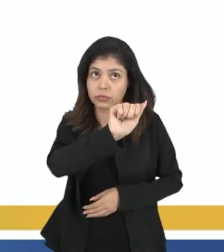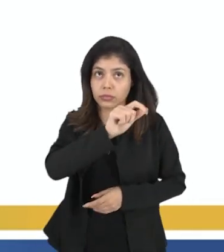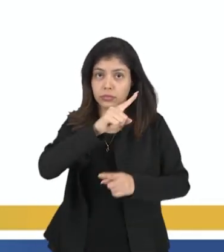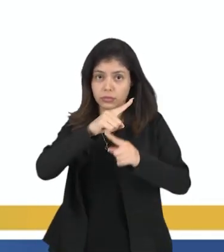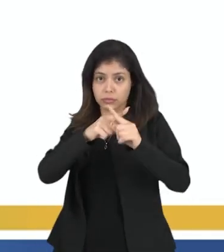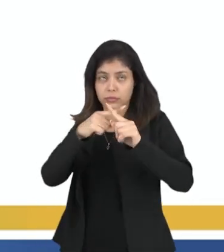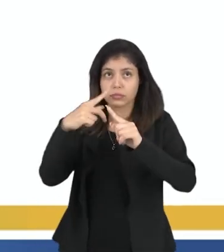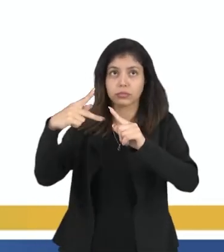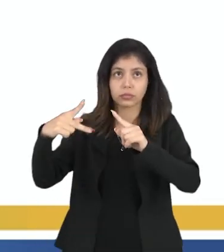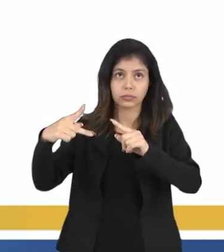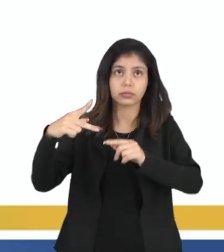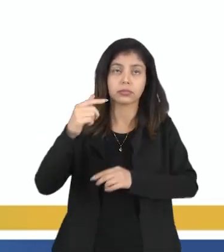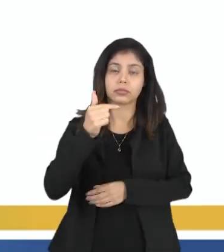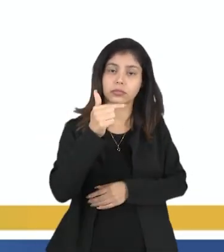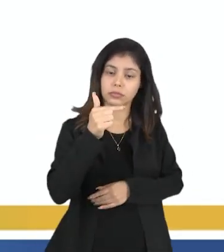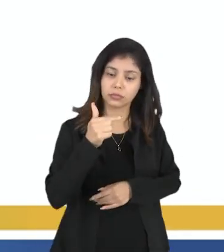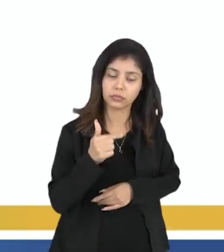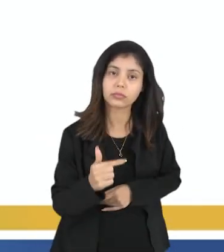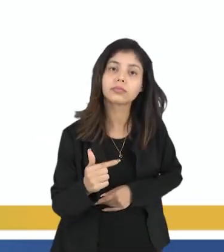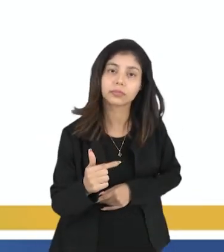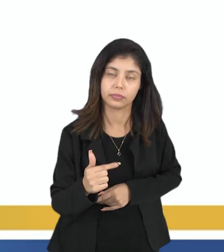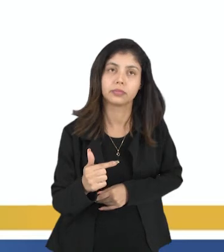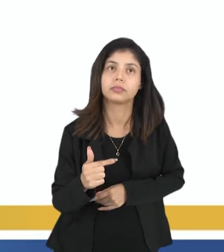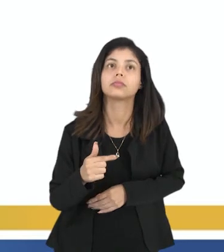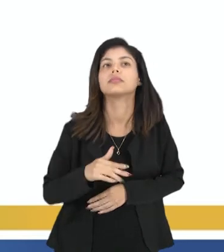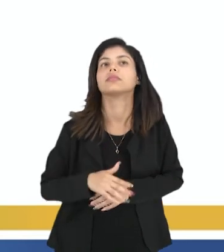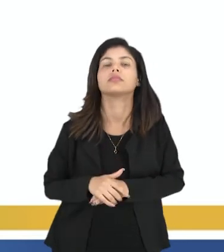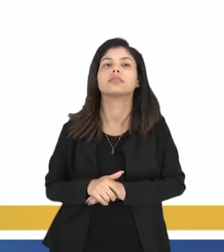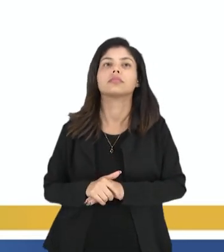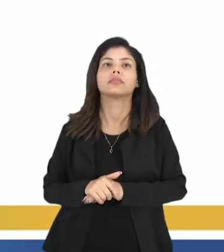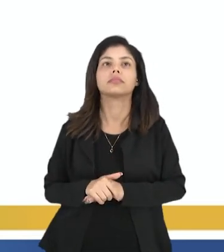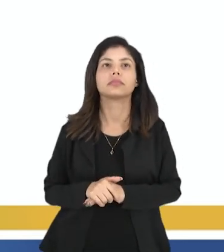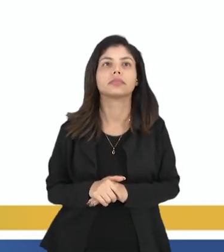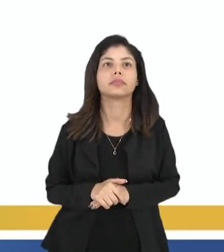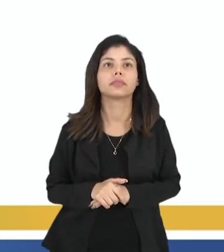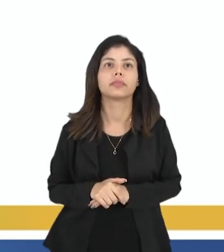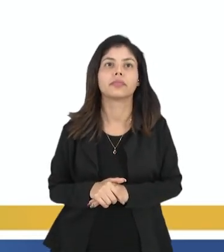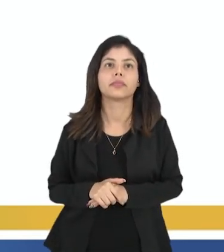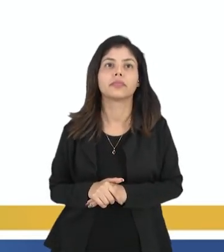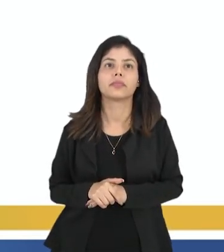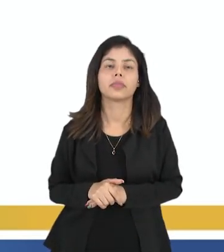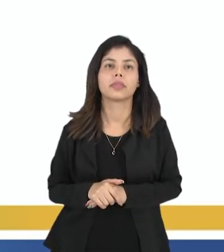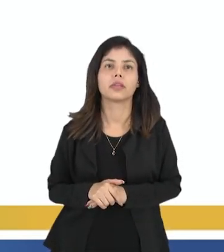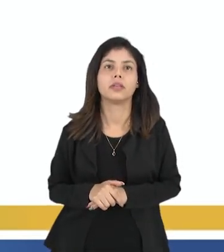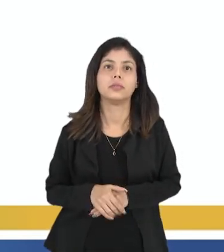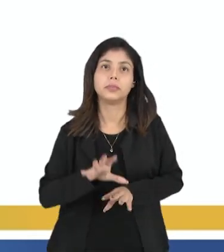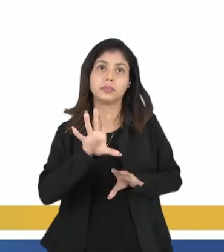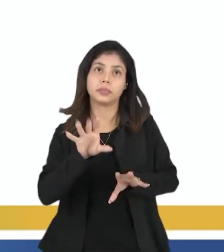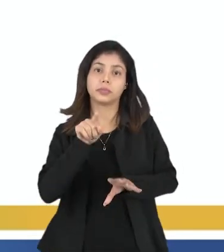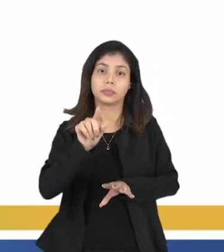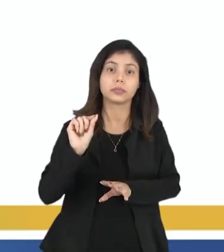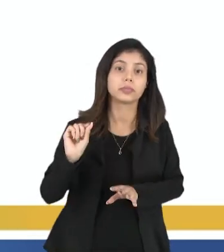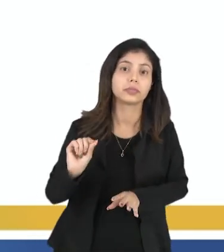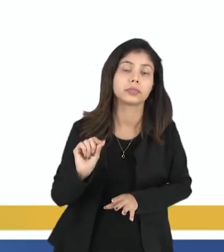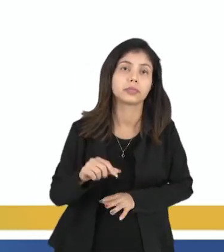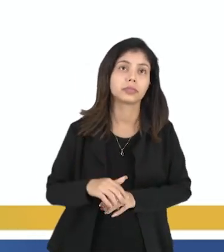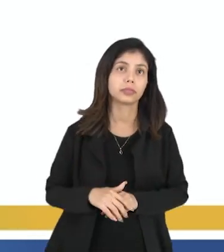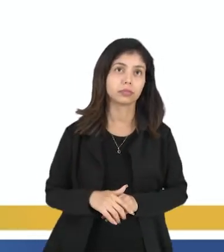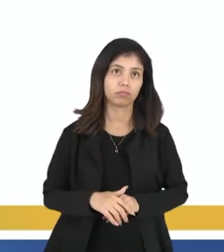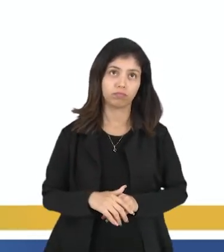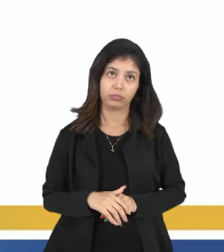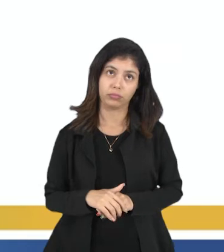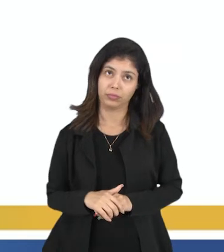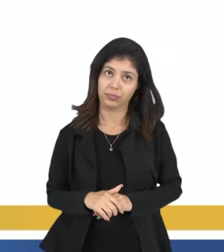igual ao a vezes o p dividido para dois tá sendo que é